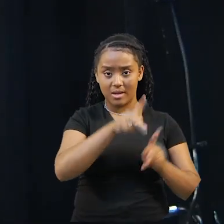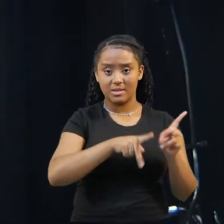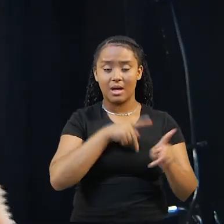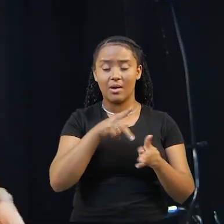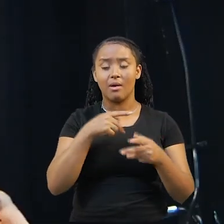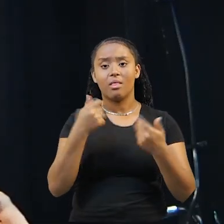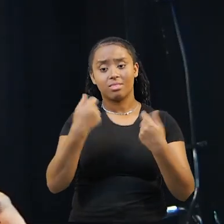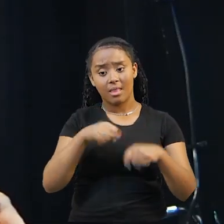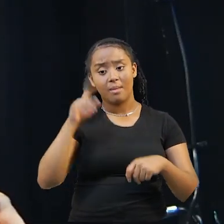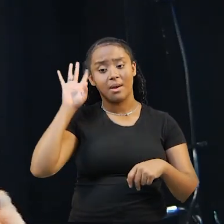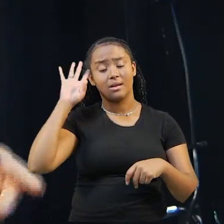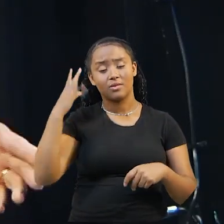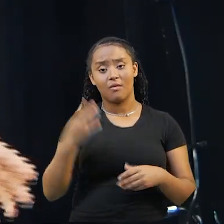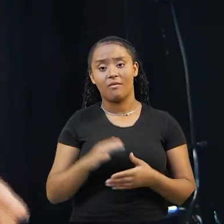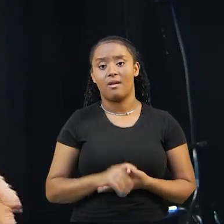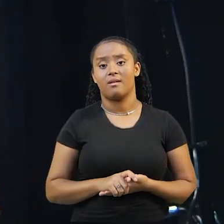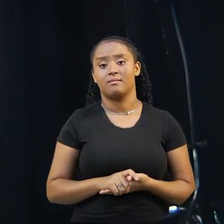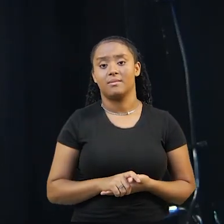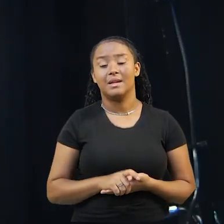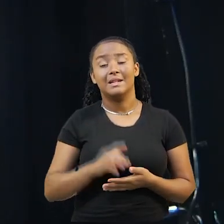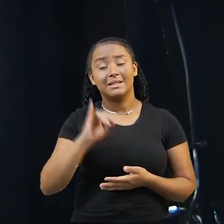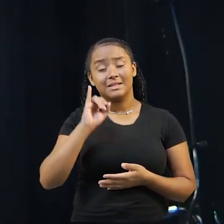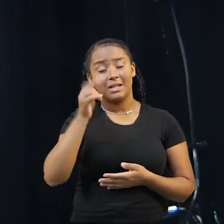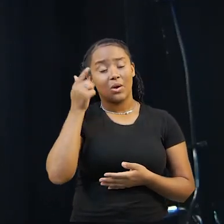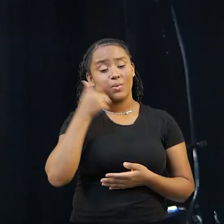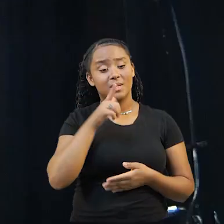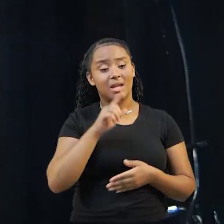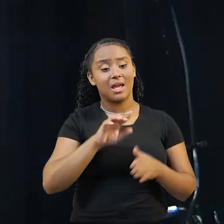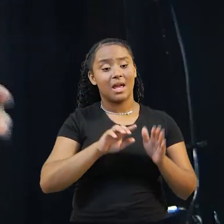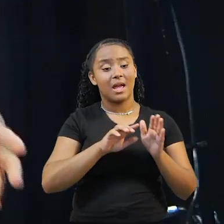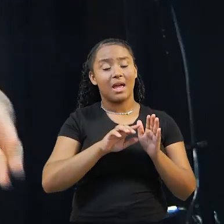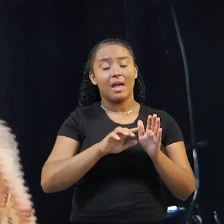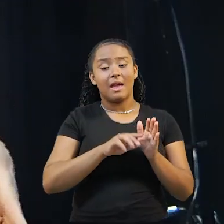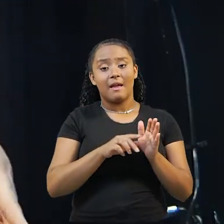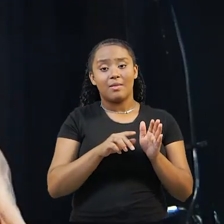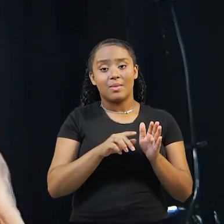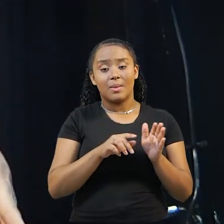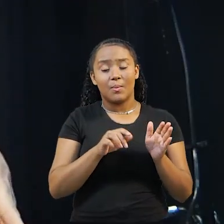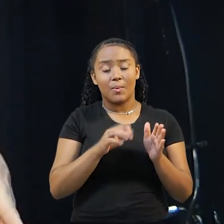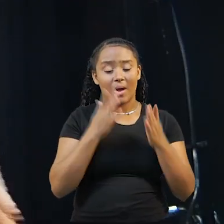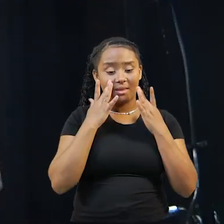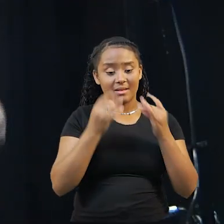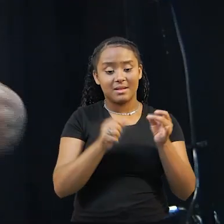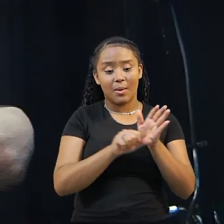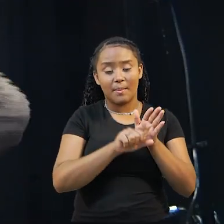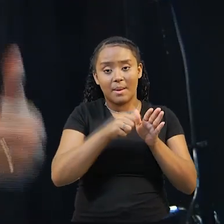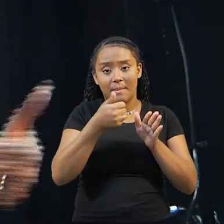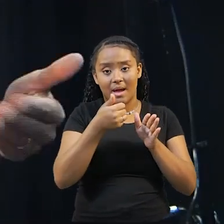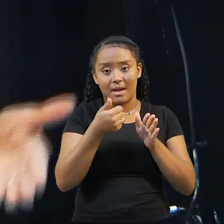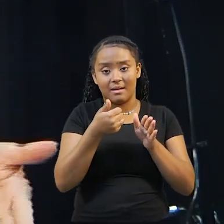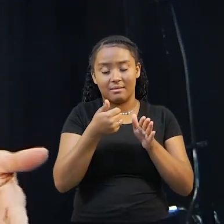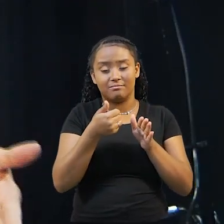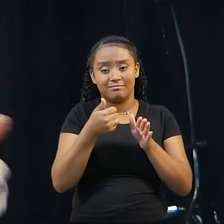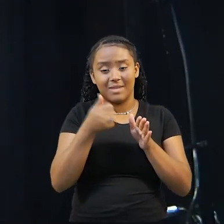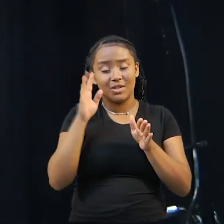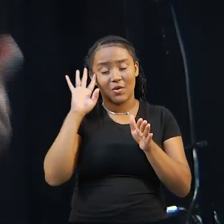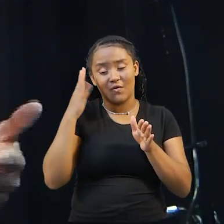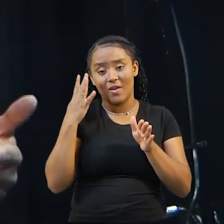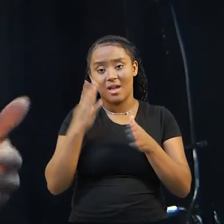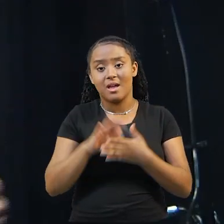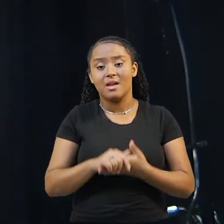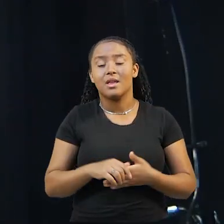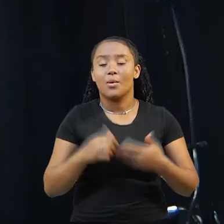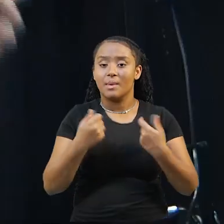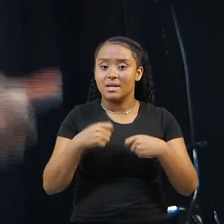são passíveis de solução no âmbito da atenção primária. Então, a gente precisa formar profissionais que saibam lidar com